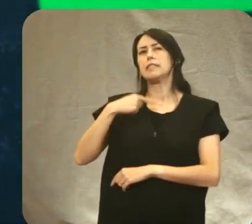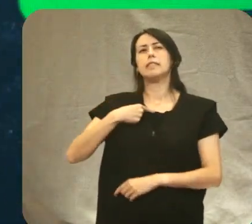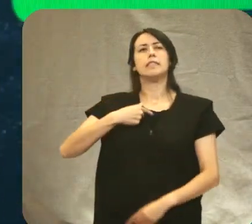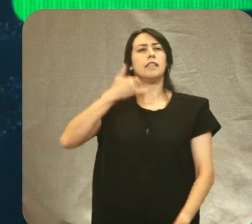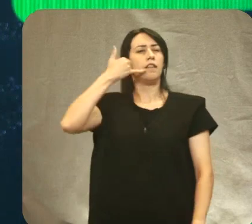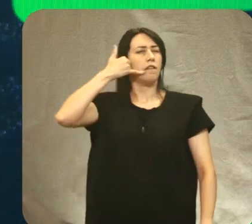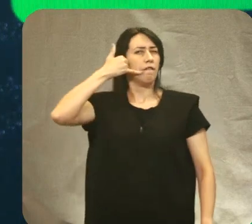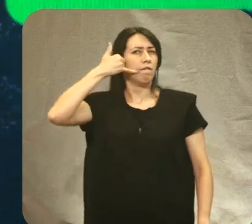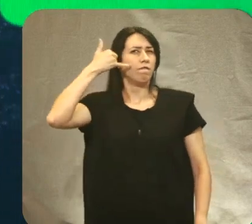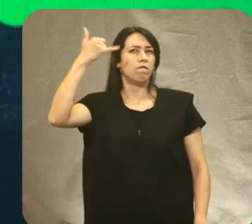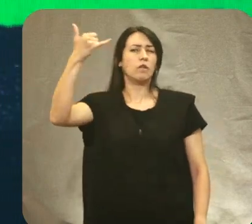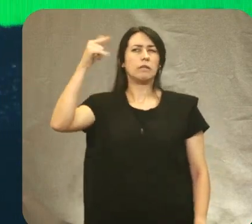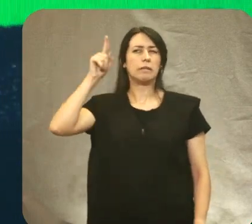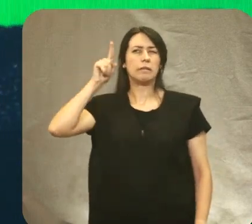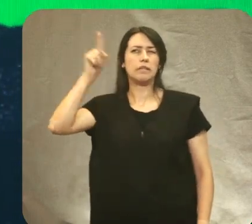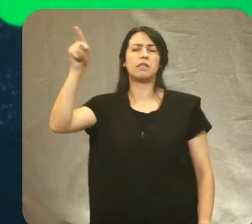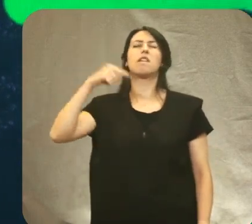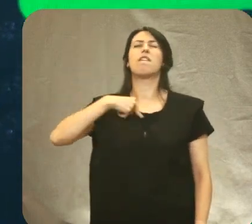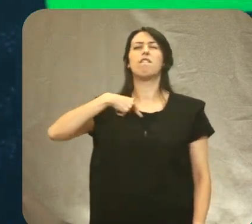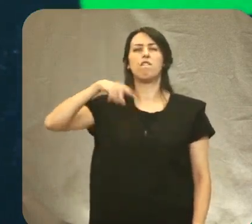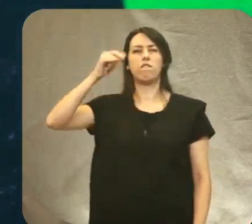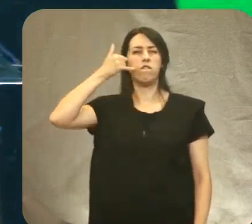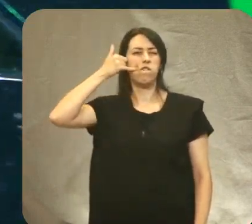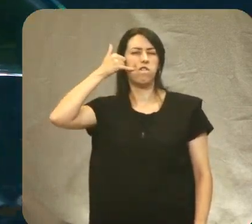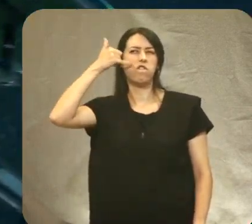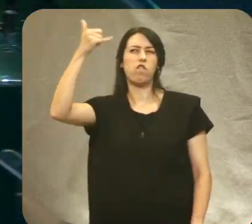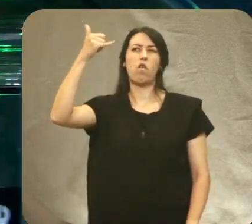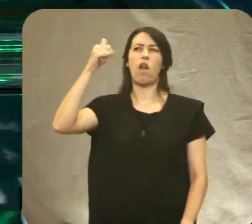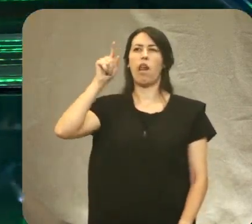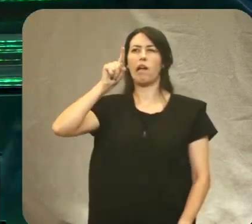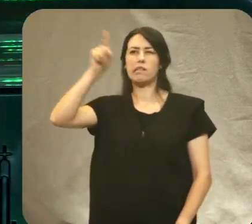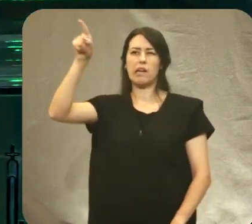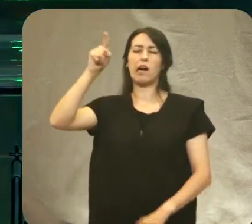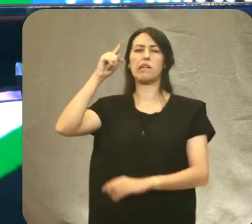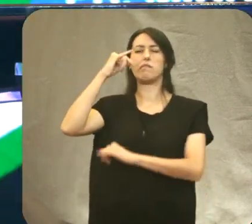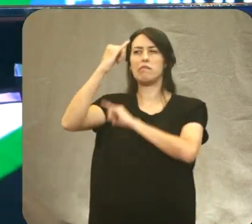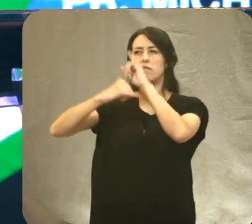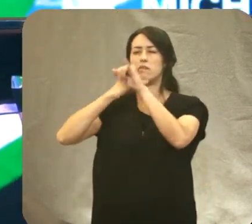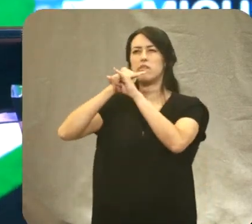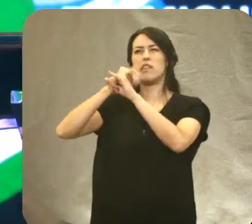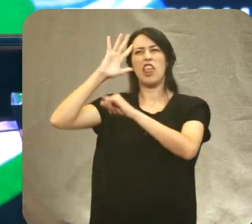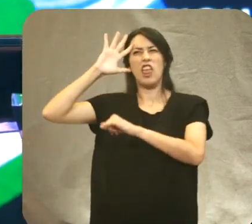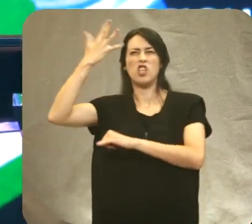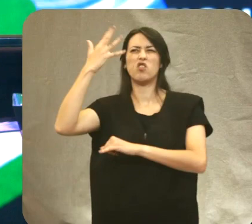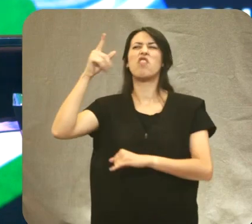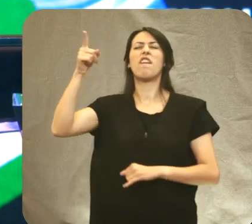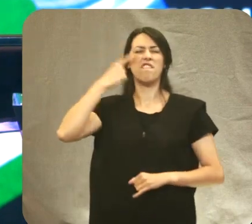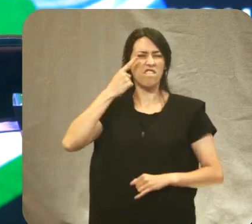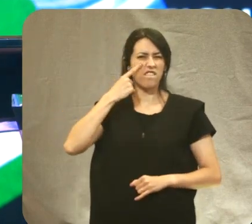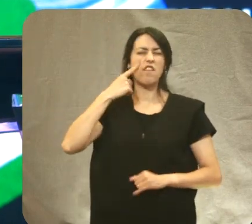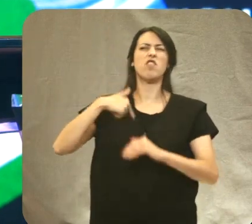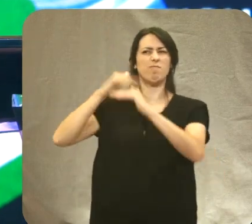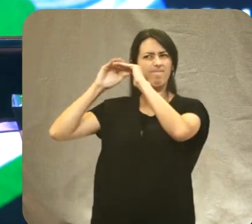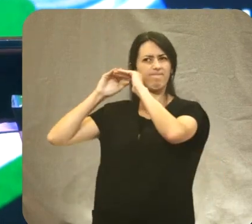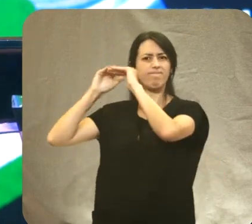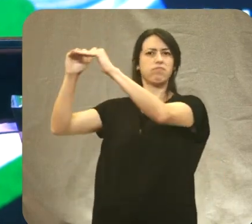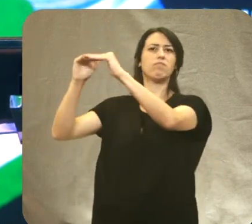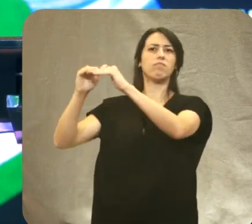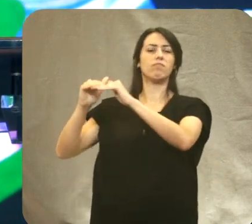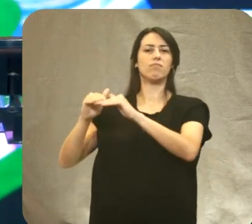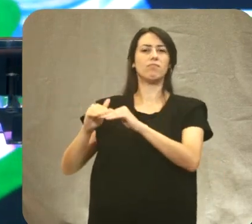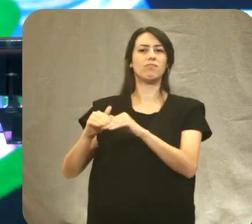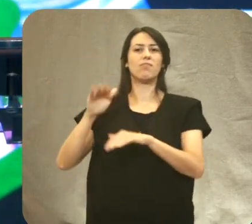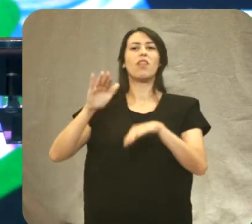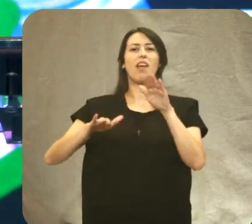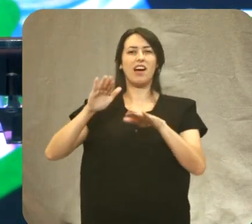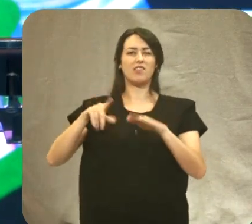aquela... Depois da 5ª vez, eu falei, eu vou ligar naquela companhia e eles vão me ouvir. É bem... Às vezes a gente